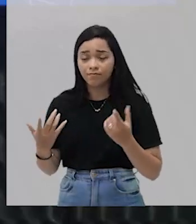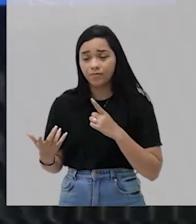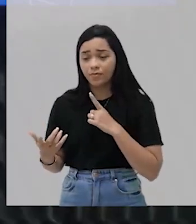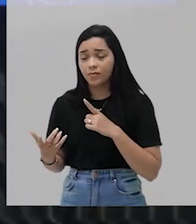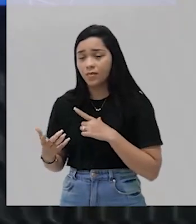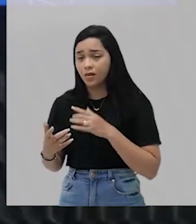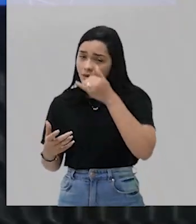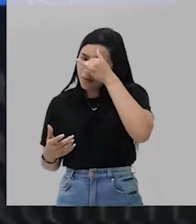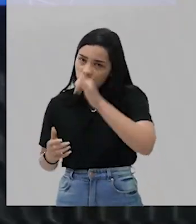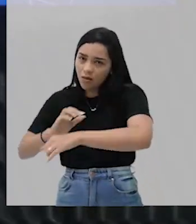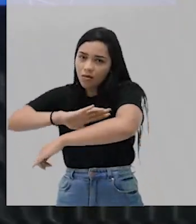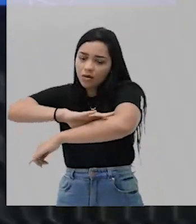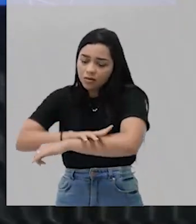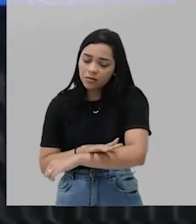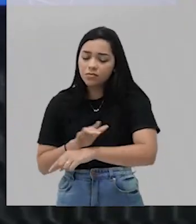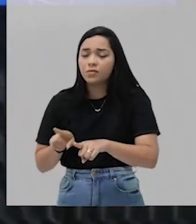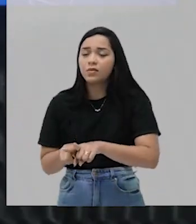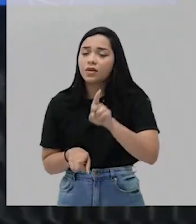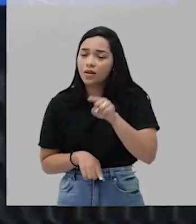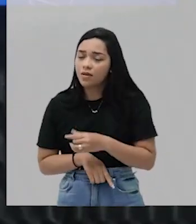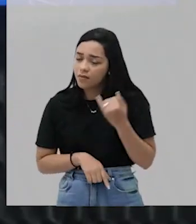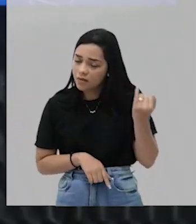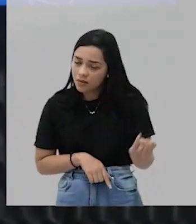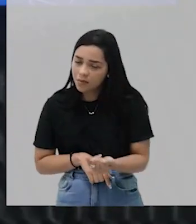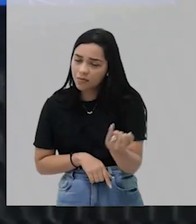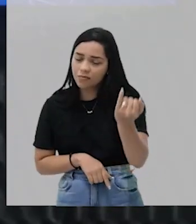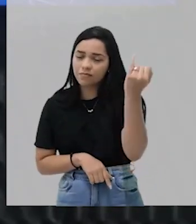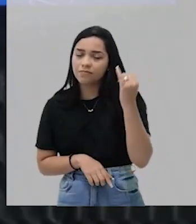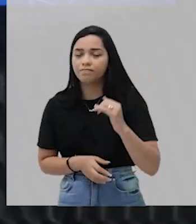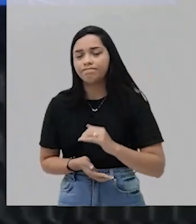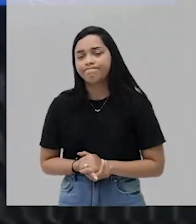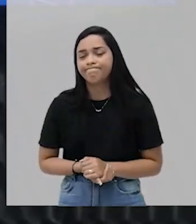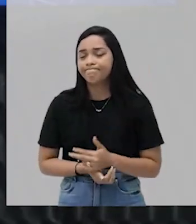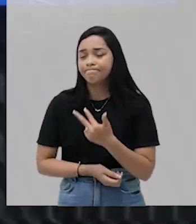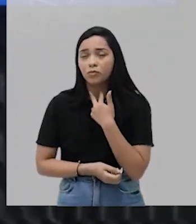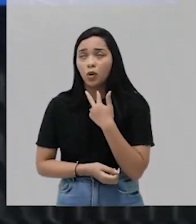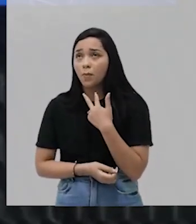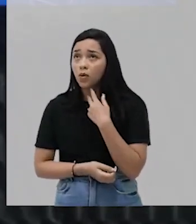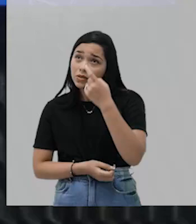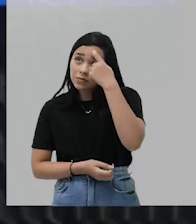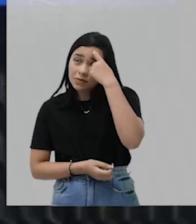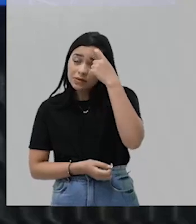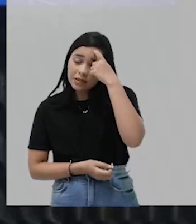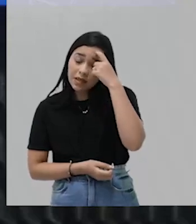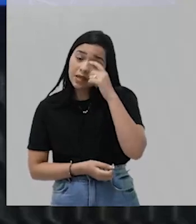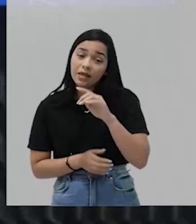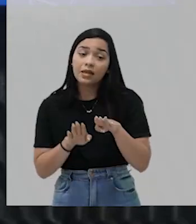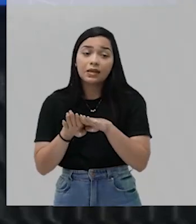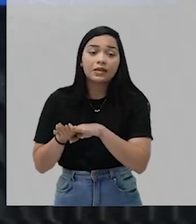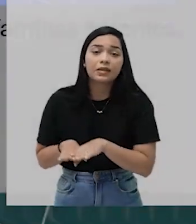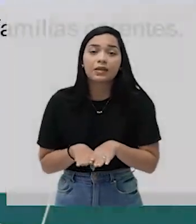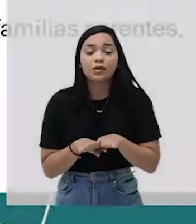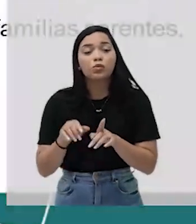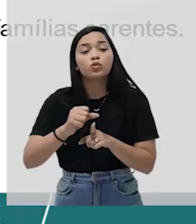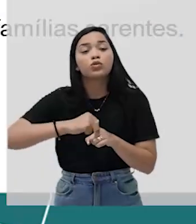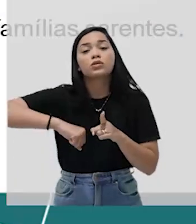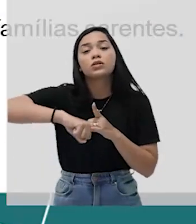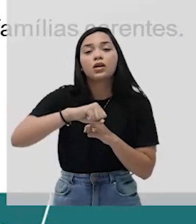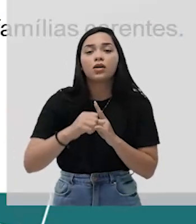combate do racismo estrutural, ele é fundamental. Não pode se pensar em equilíbrio